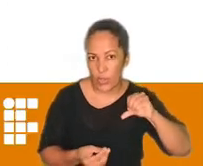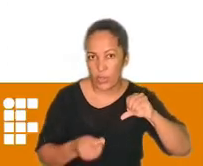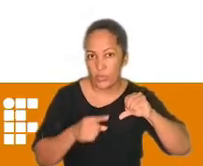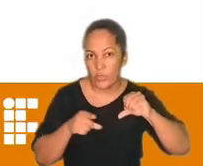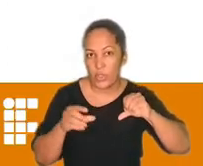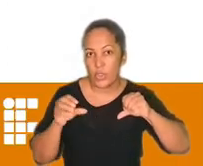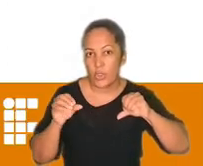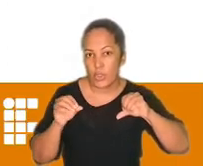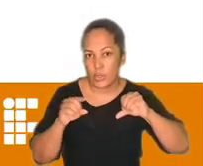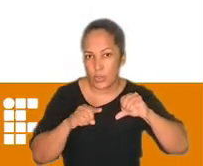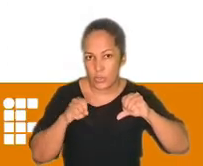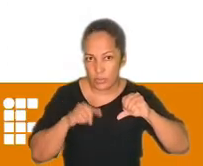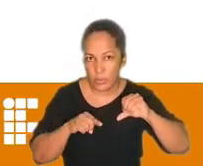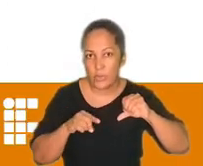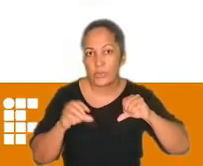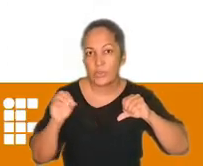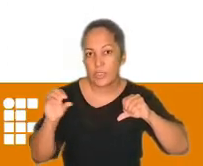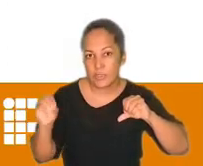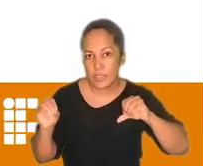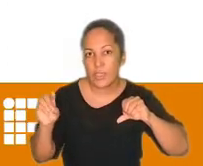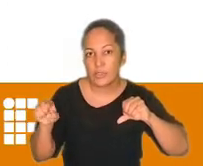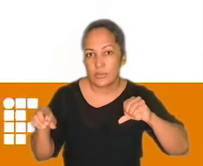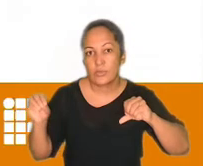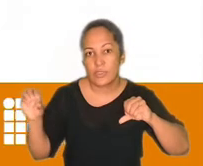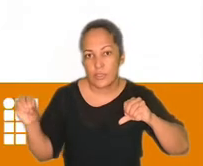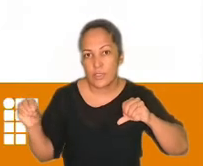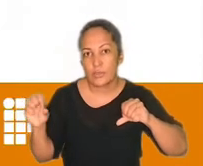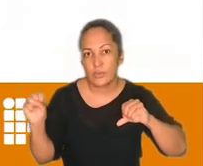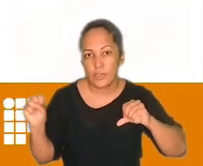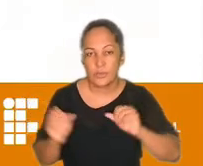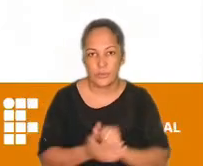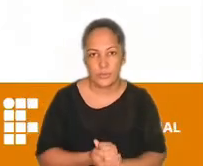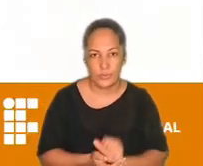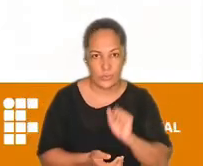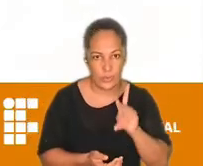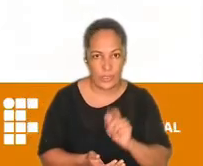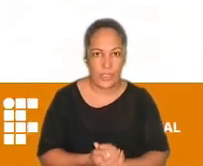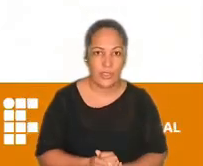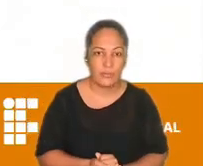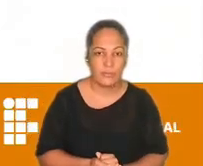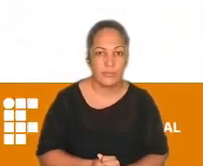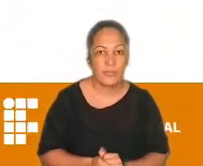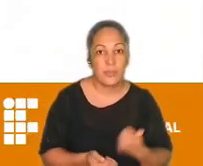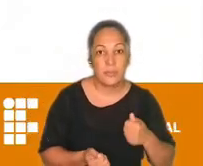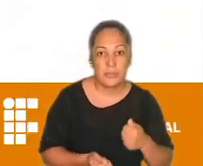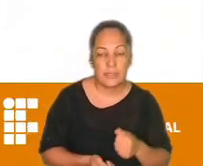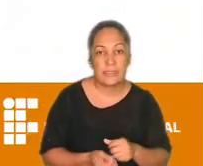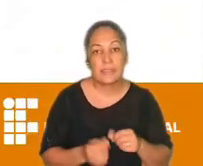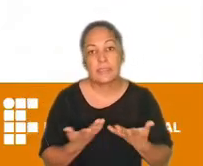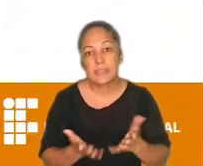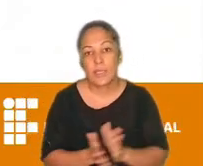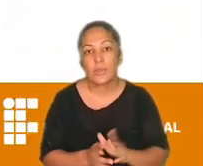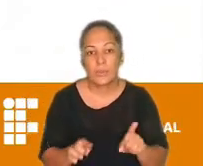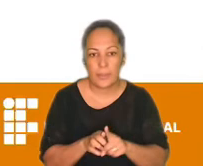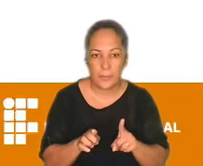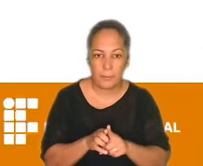2.00 do minuto, 2.00 do segundo. Ok, galera? Então, como o tipo date, o tipo time também